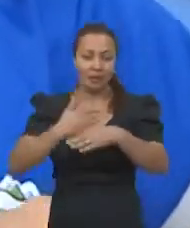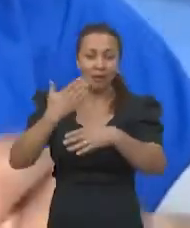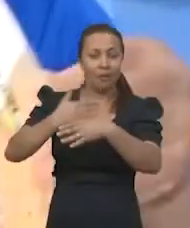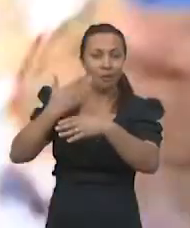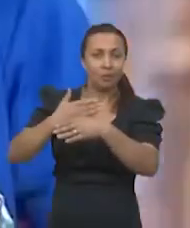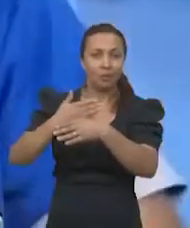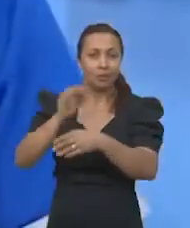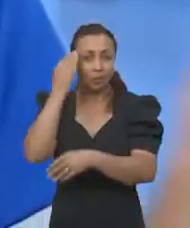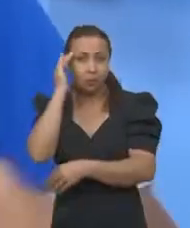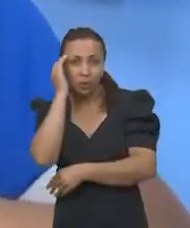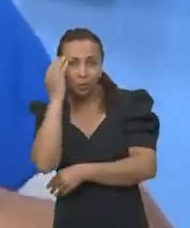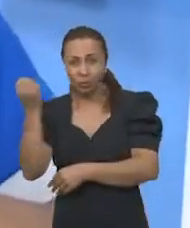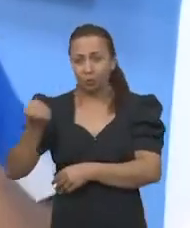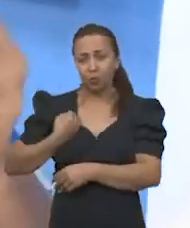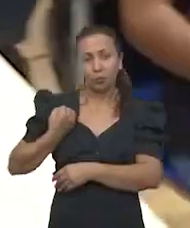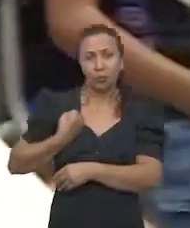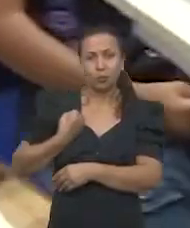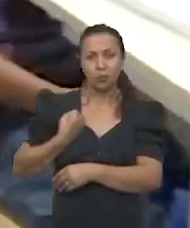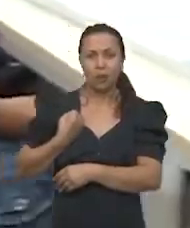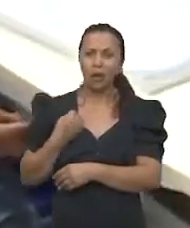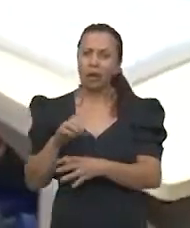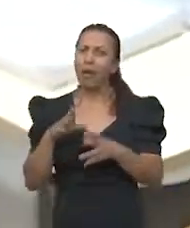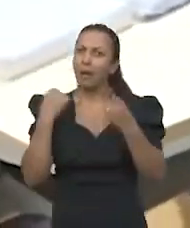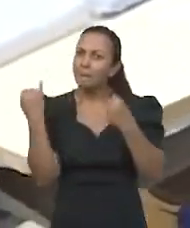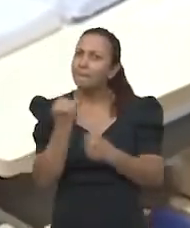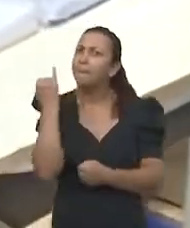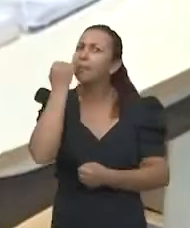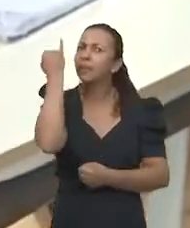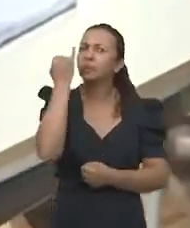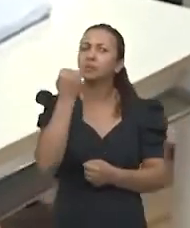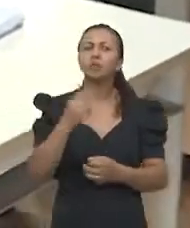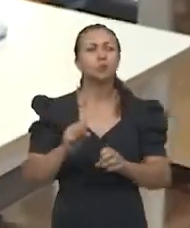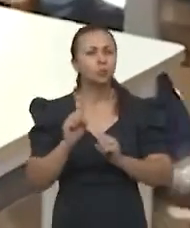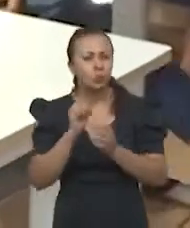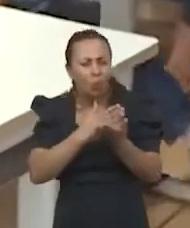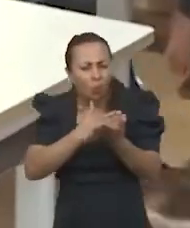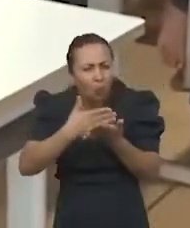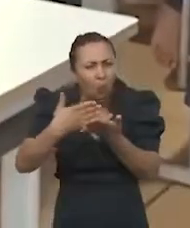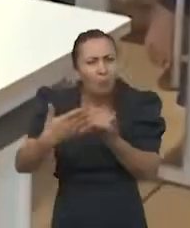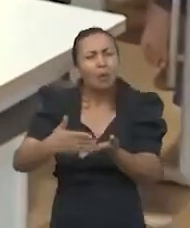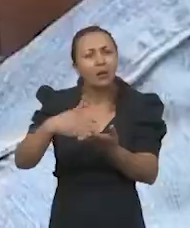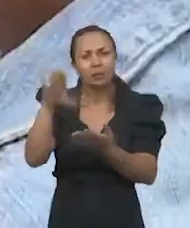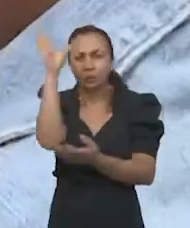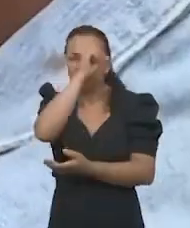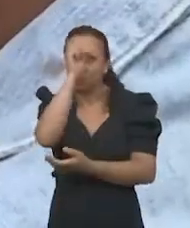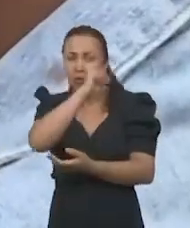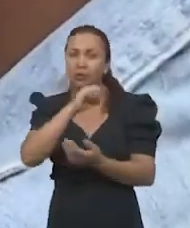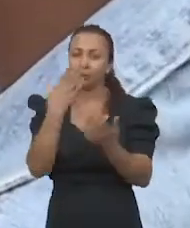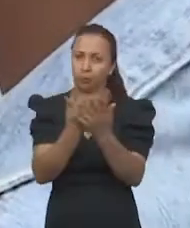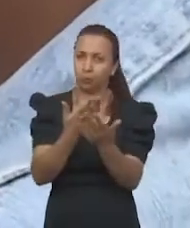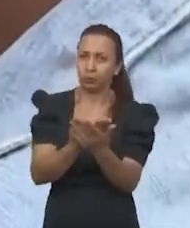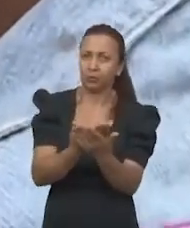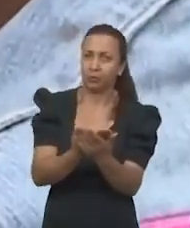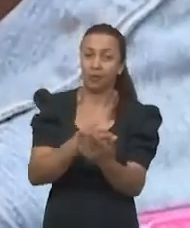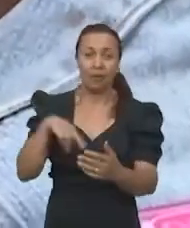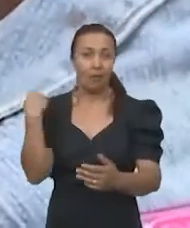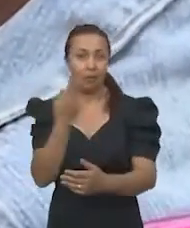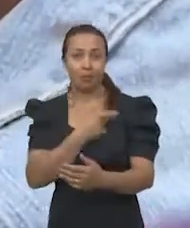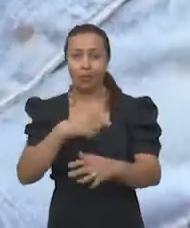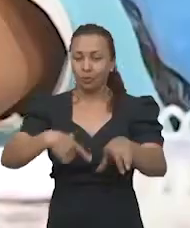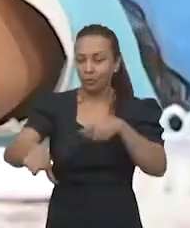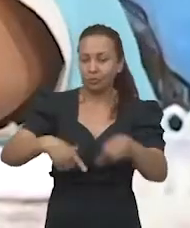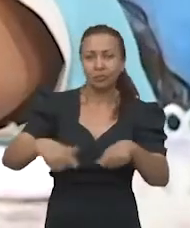que a construção da noção de número, ela é essencial lá nos anos iniciais. Então, todo o nosso trabalho